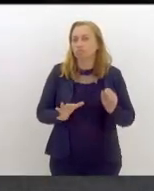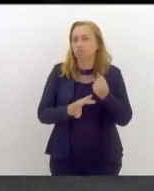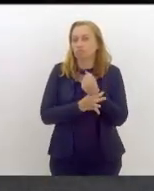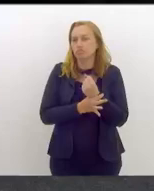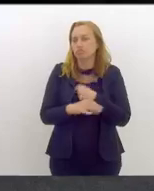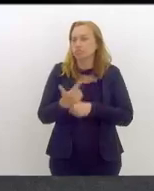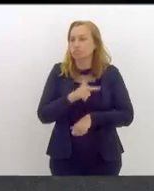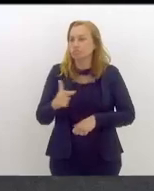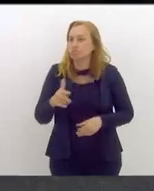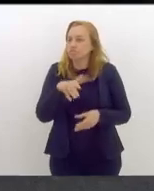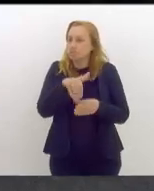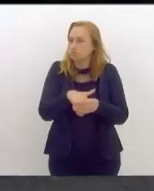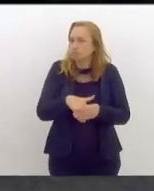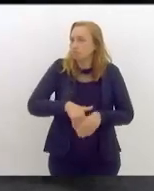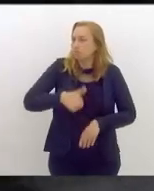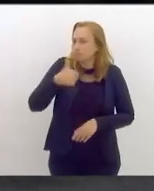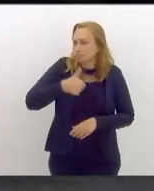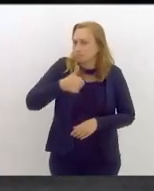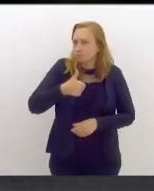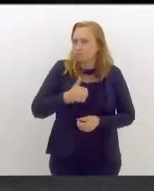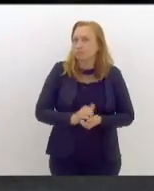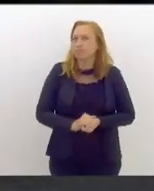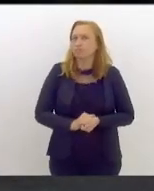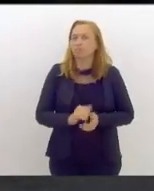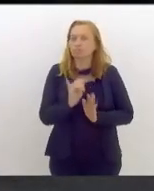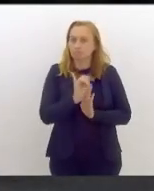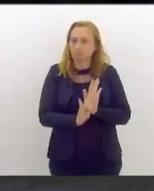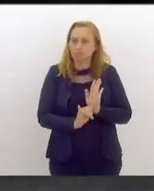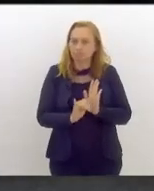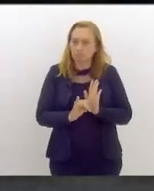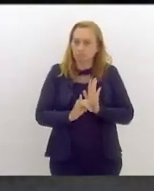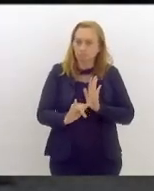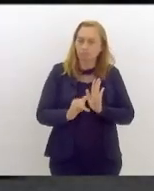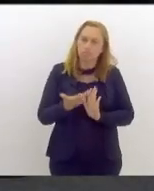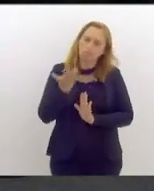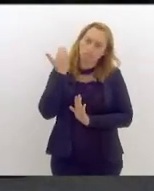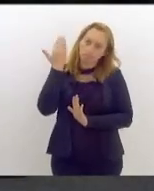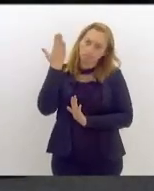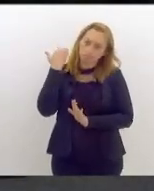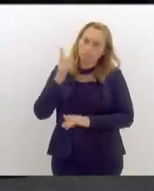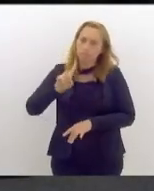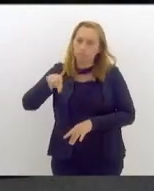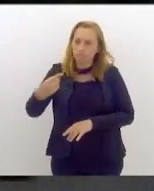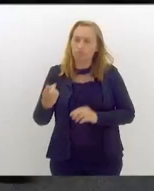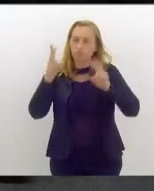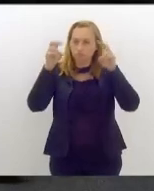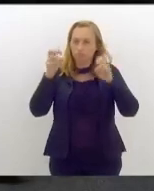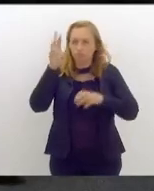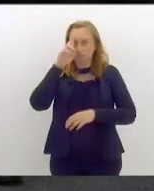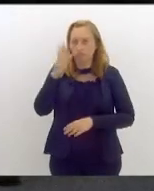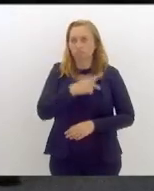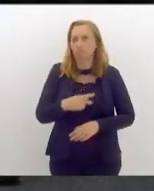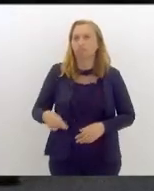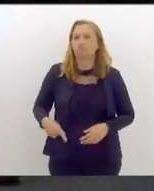na votação Esse é o primeiro ponto embora o relatório tenha sido publicado lá atrás a outra questão a presidente é uma dúvida